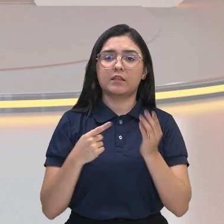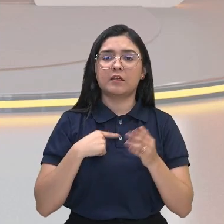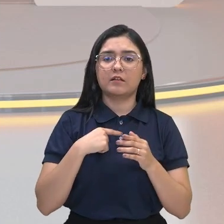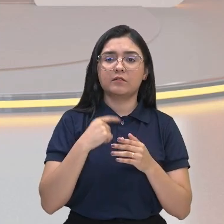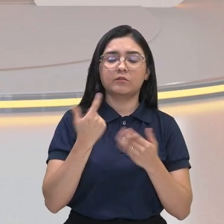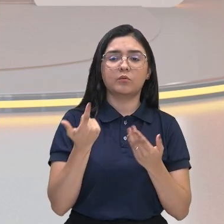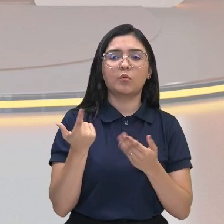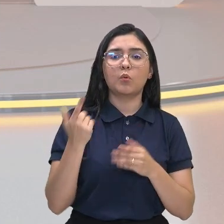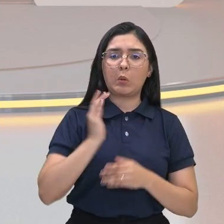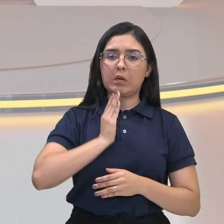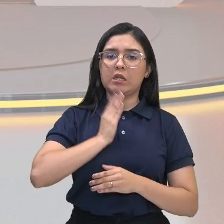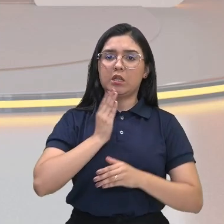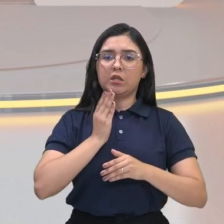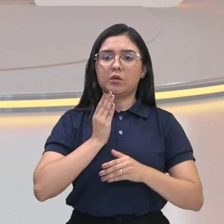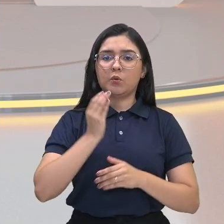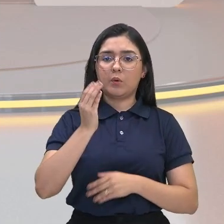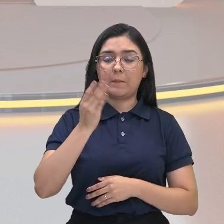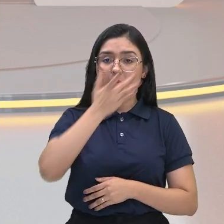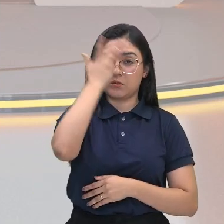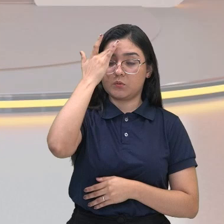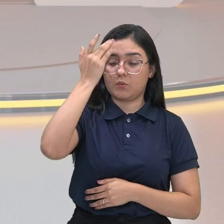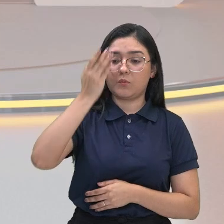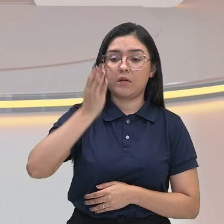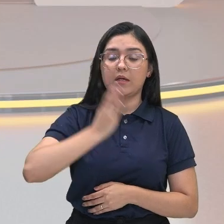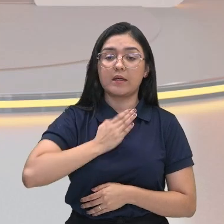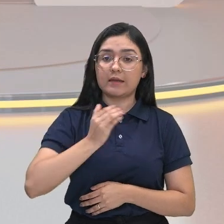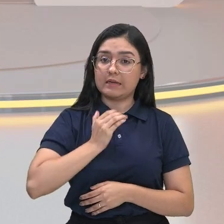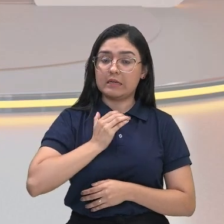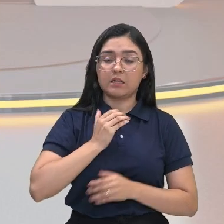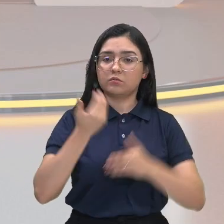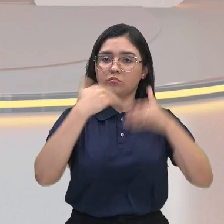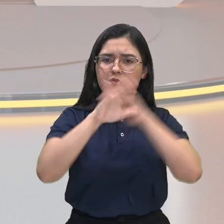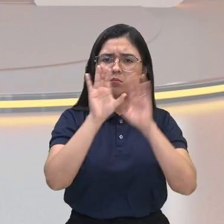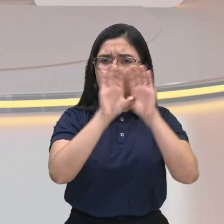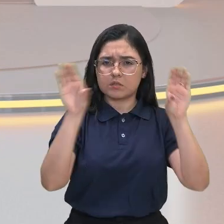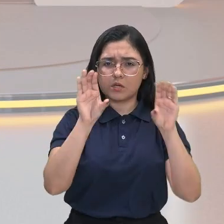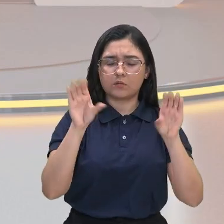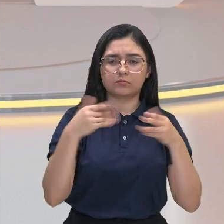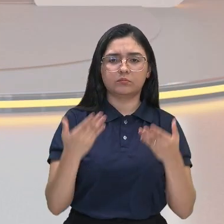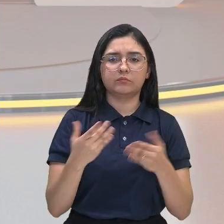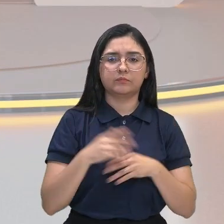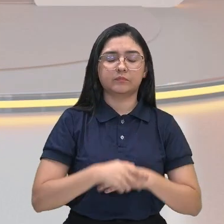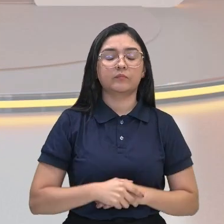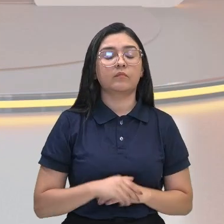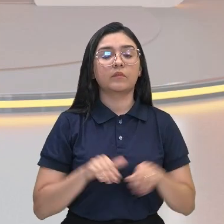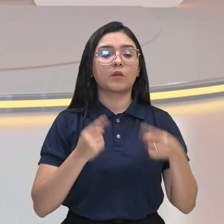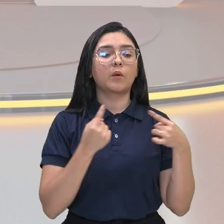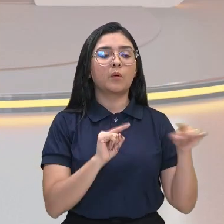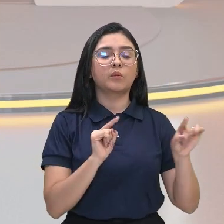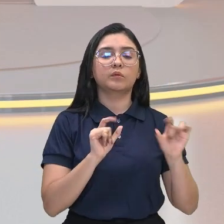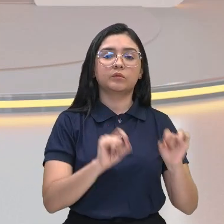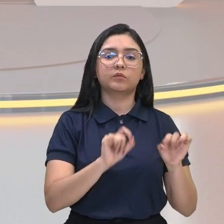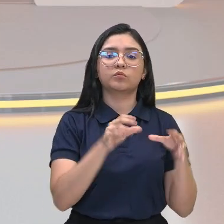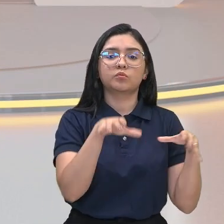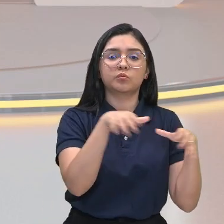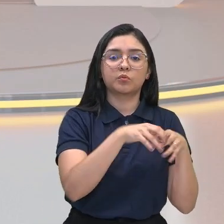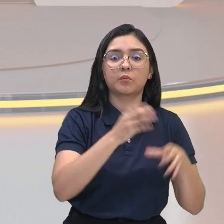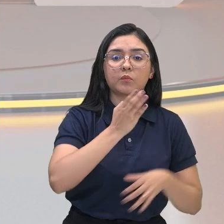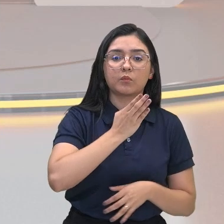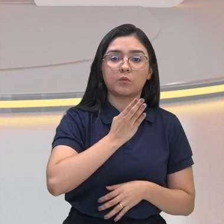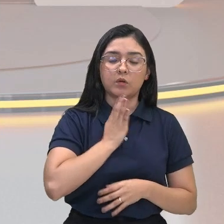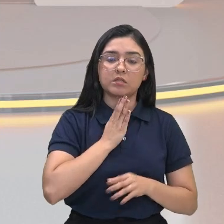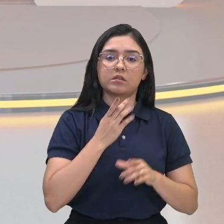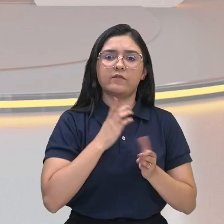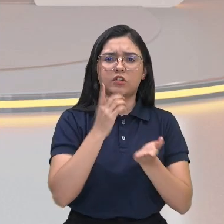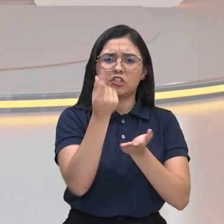soava bem entre os burgueses que estavam ali acumulando capital, acumulando riquezas para si. A partir